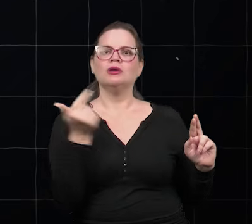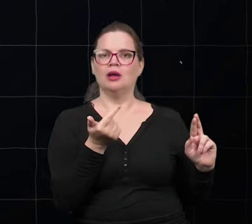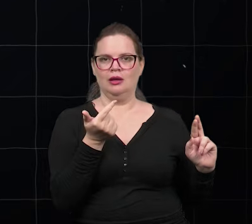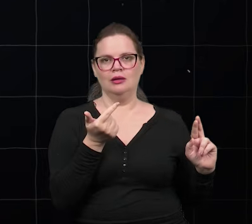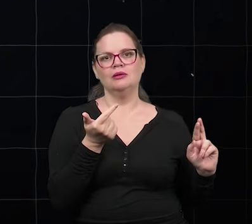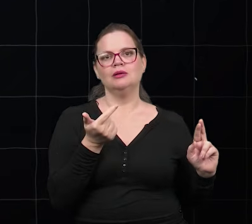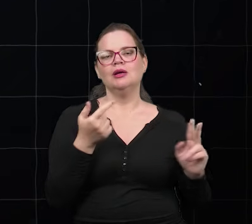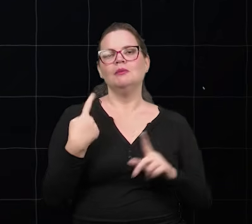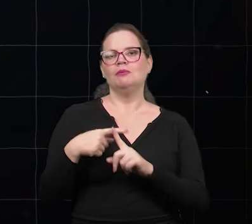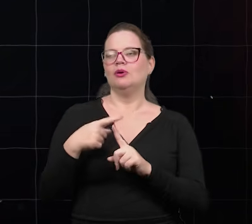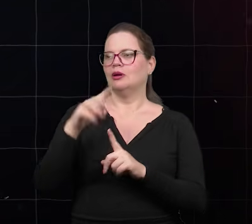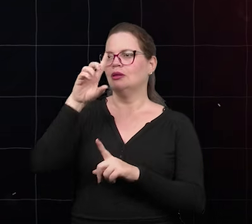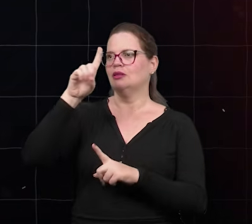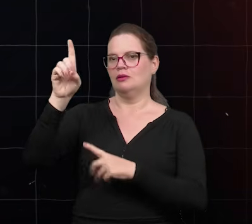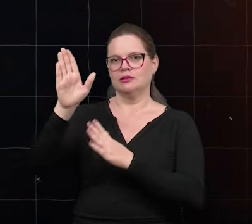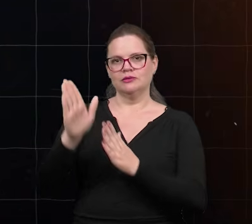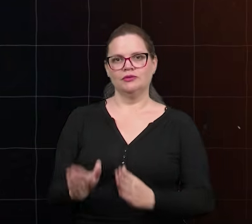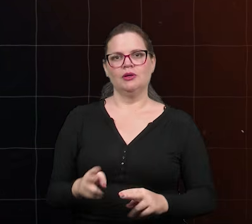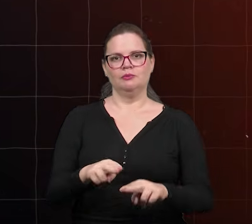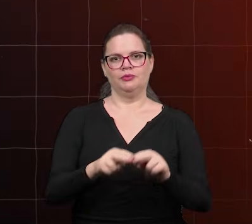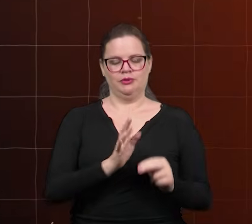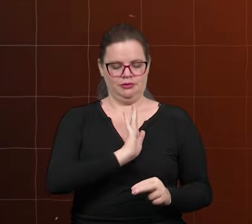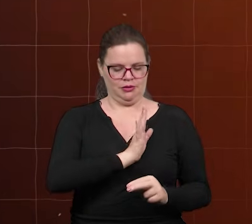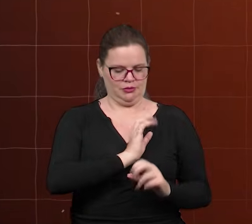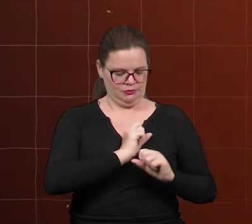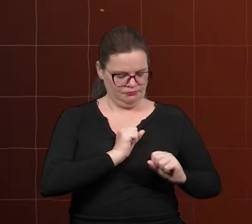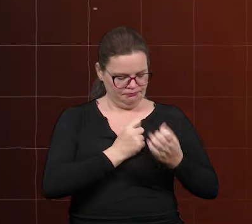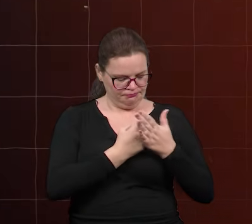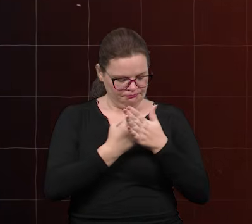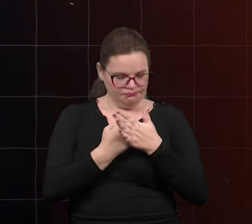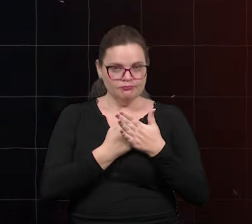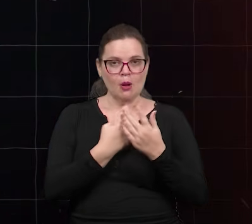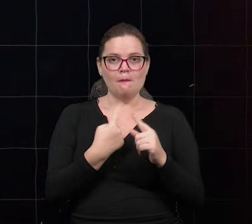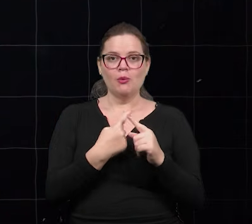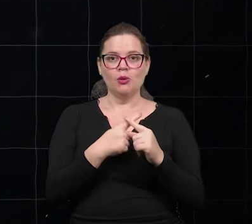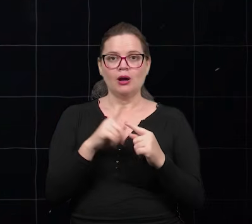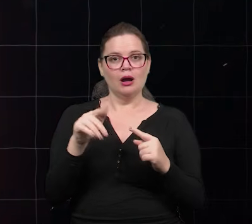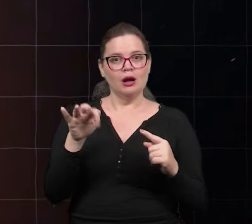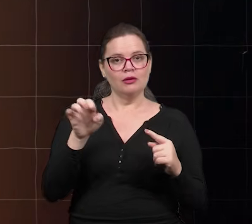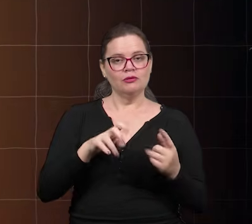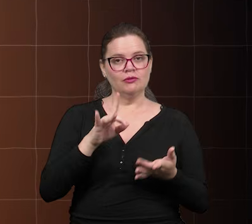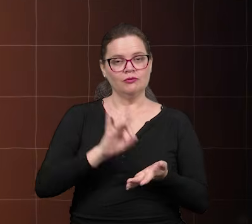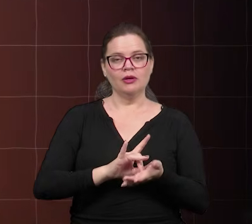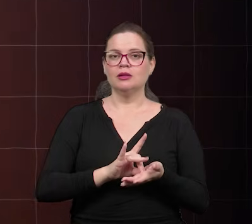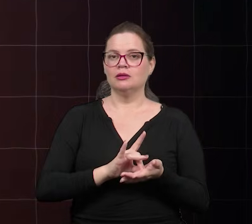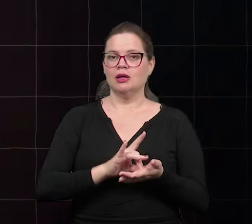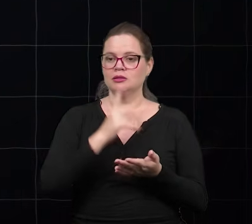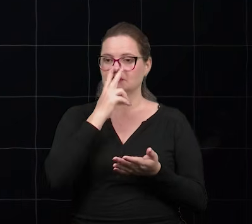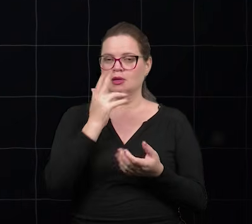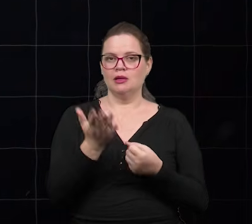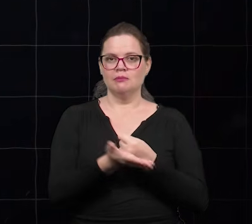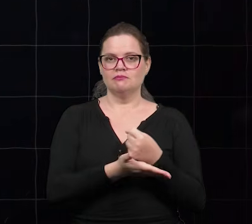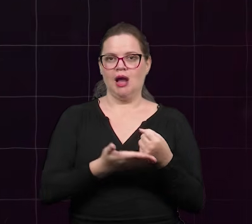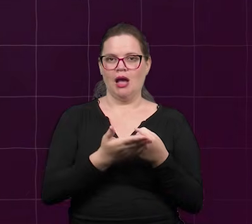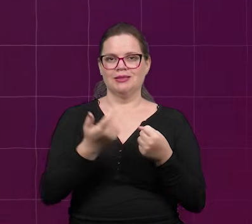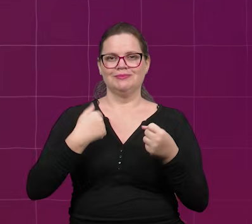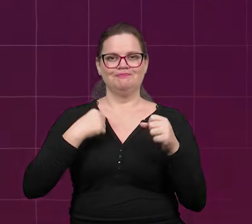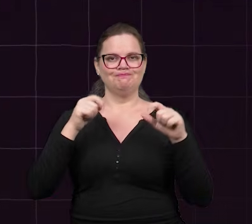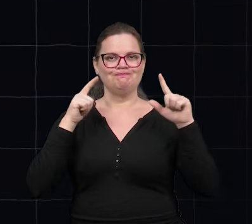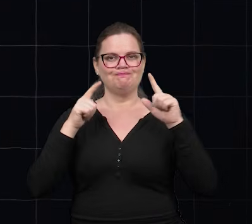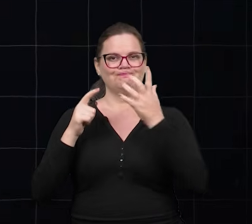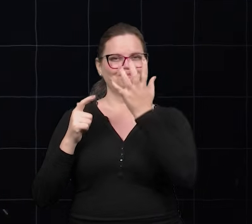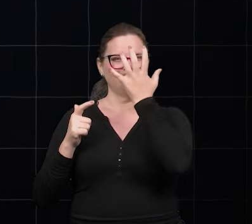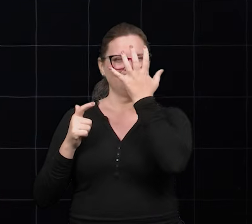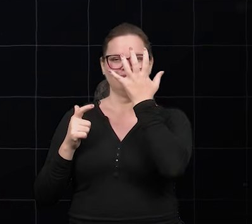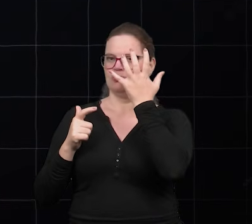isso nós precisamos examinar o nosso coração, porque a fé verdadeira ela não está baseada na aparência, ela